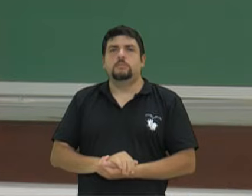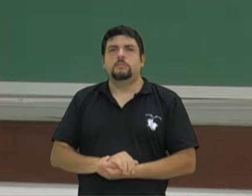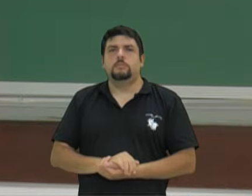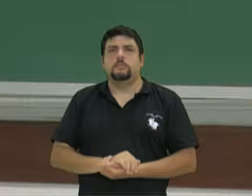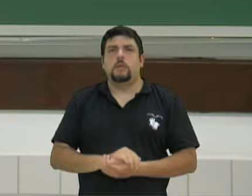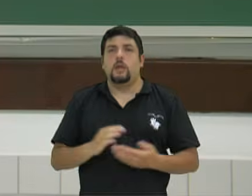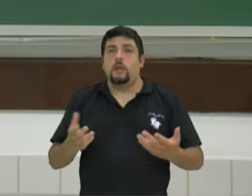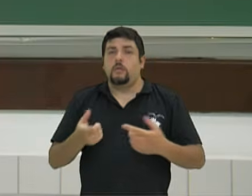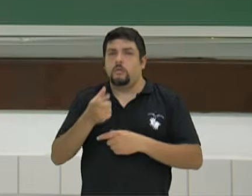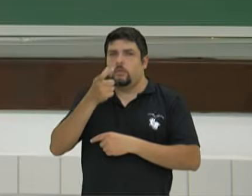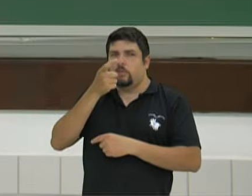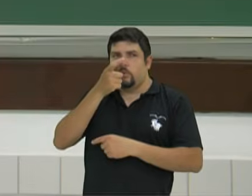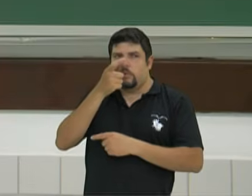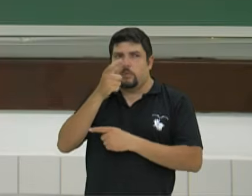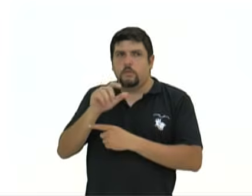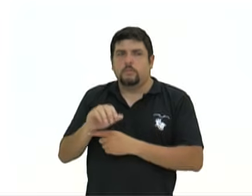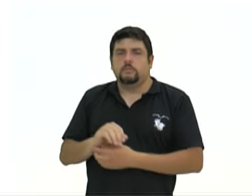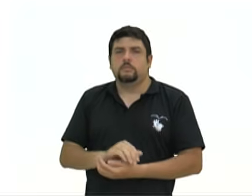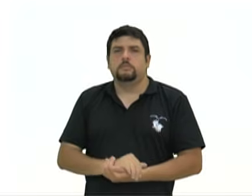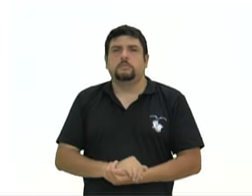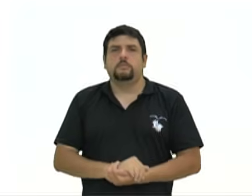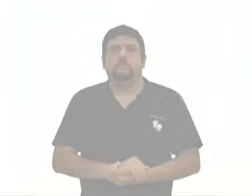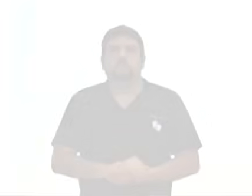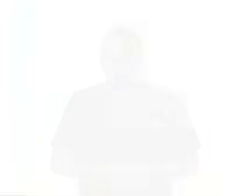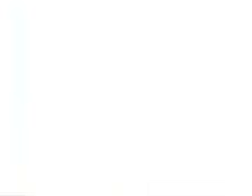E vamos ver agora Um Cão Andaluz.